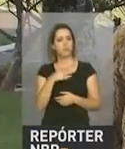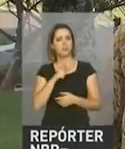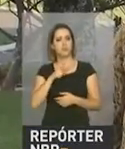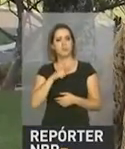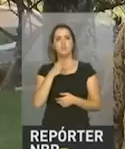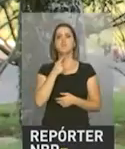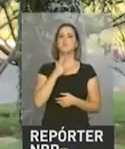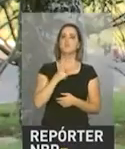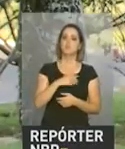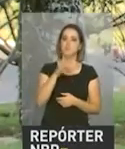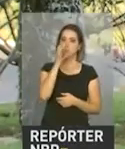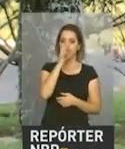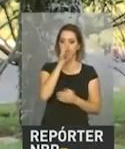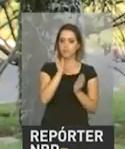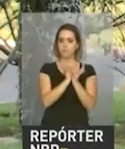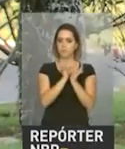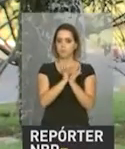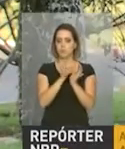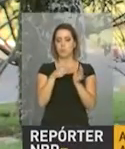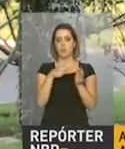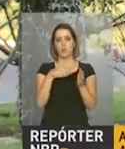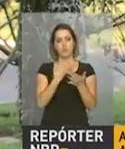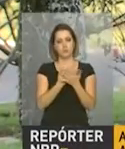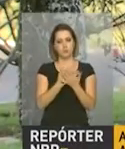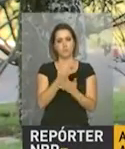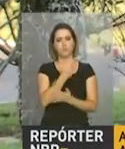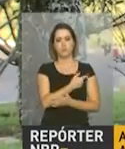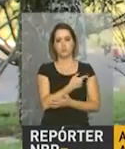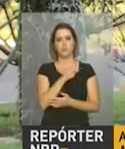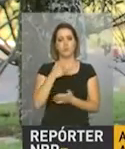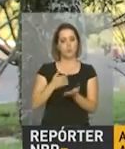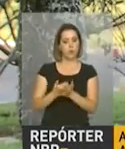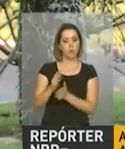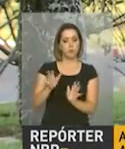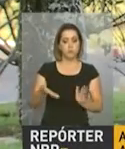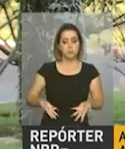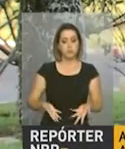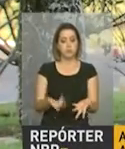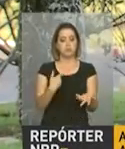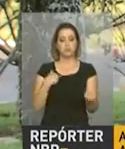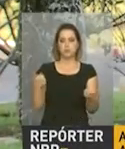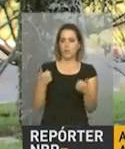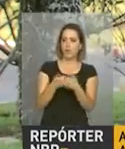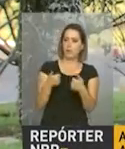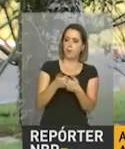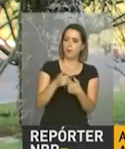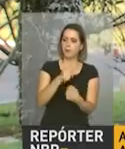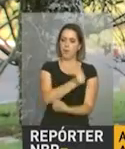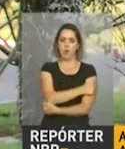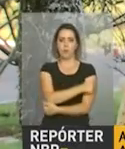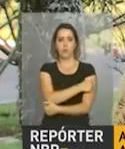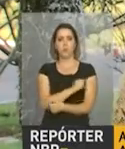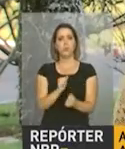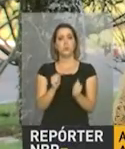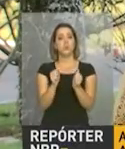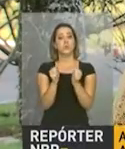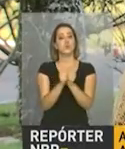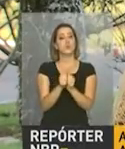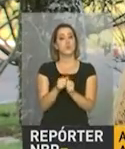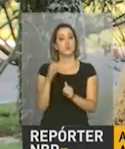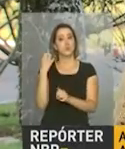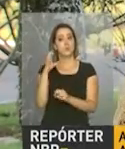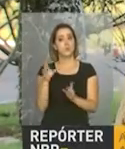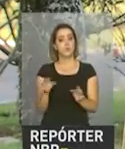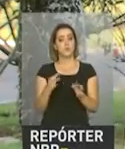nos estudantes. A partir do incentivo à vocação e à proximidade do estudante com a ciência e